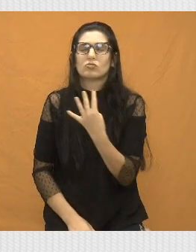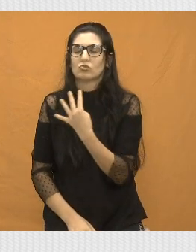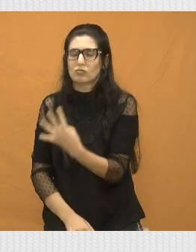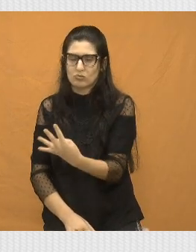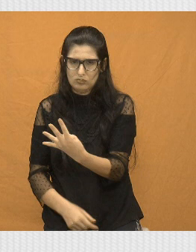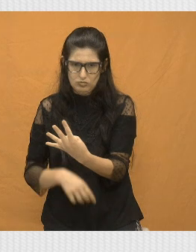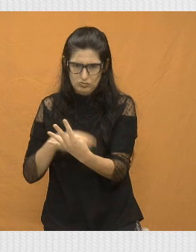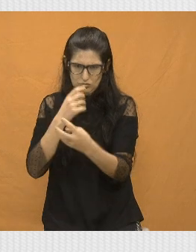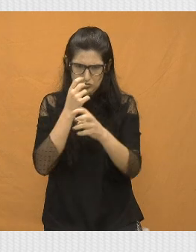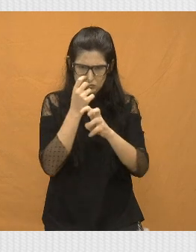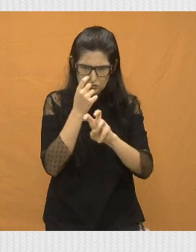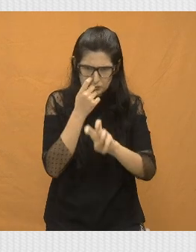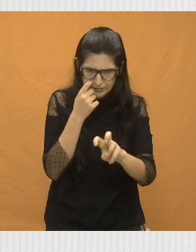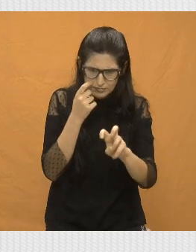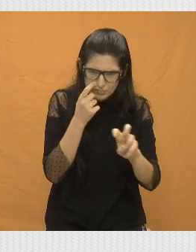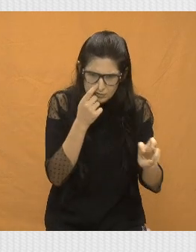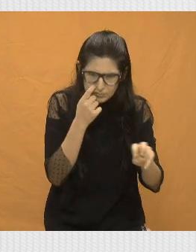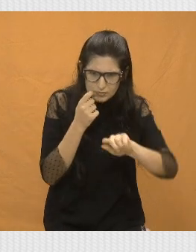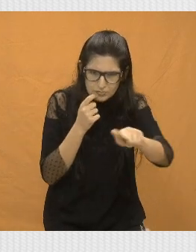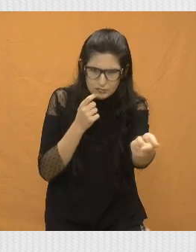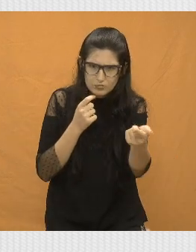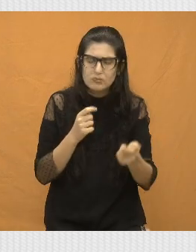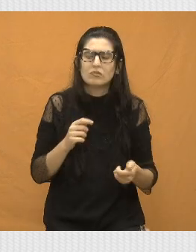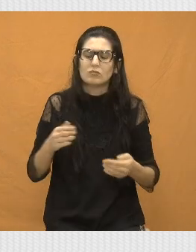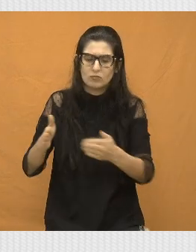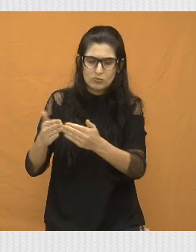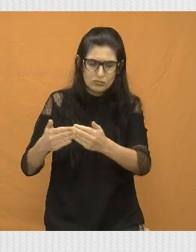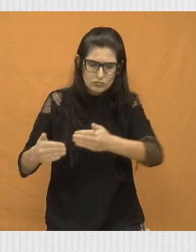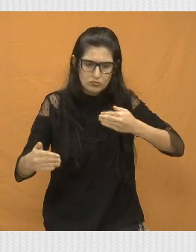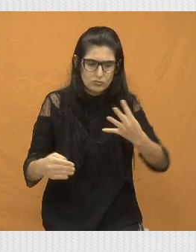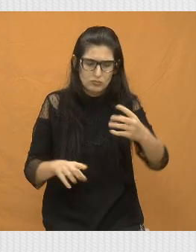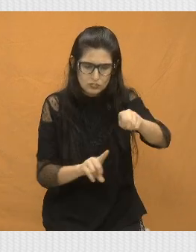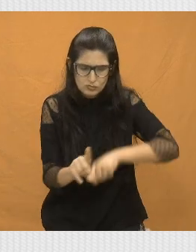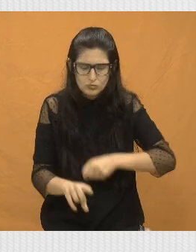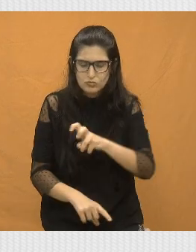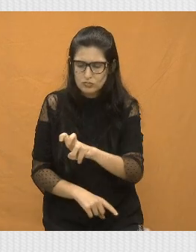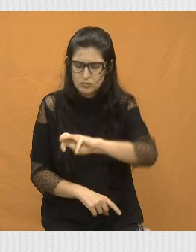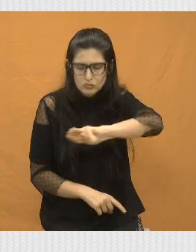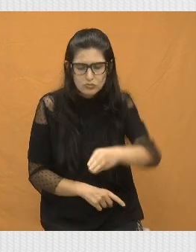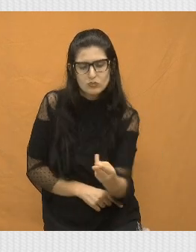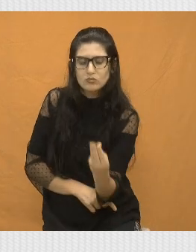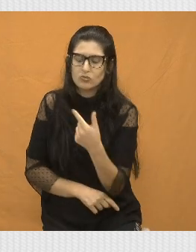24.455.000, já atingida a liquidação no primeiro quadrimestre em